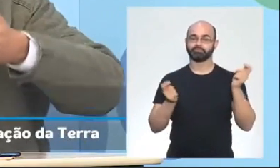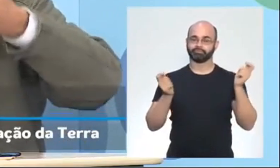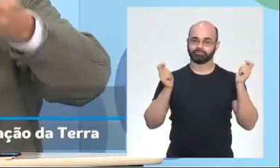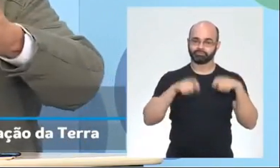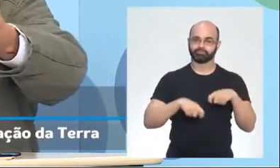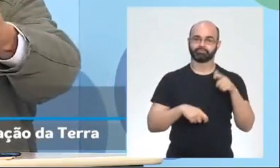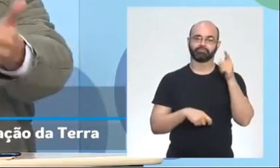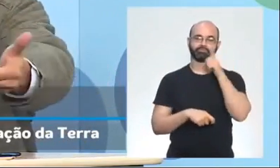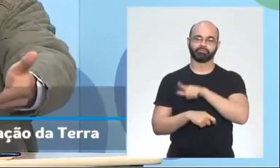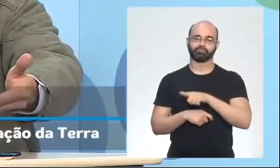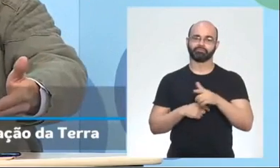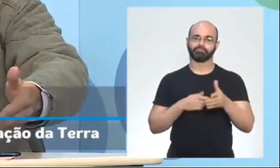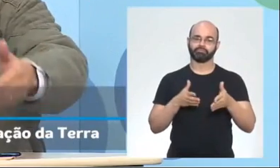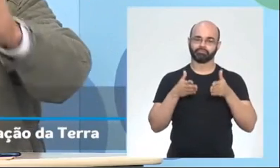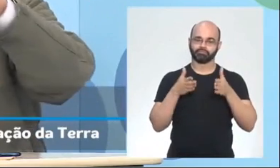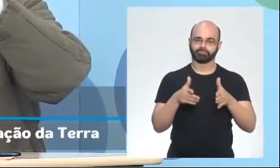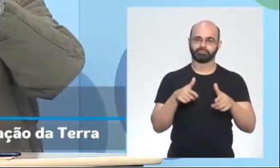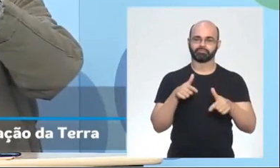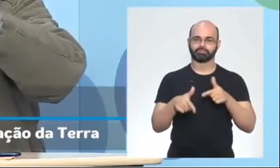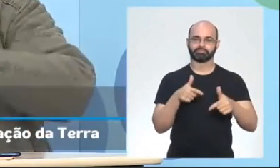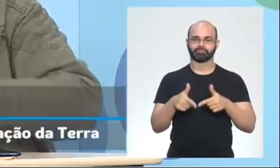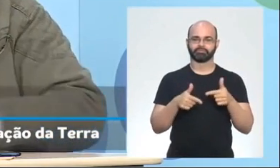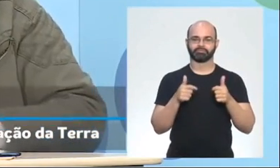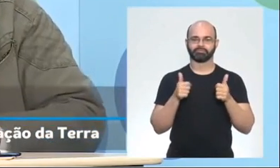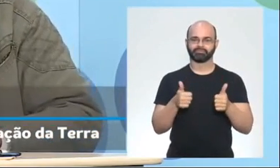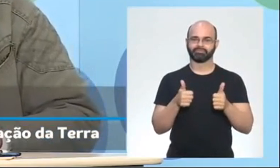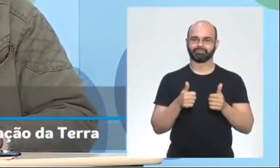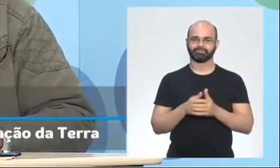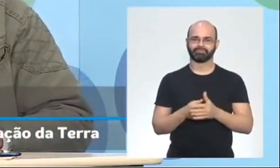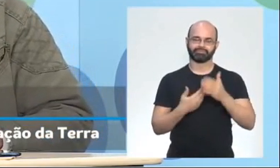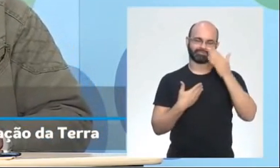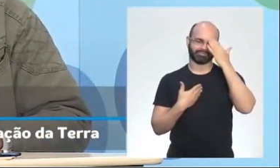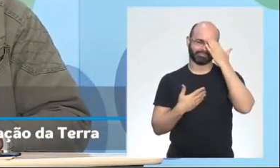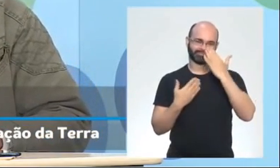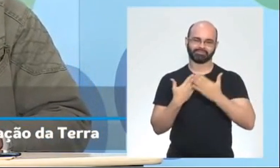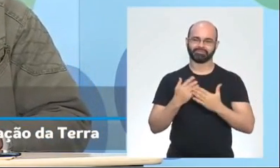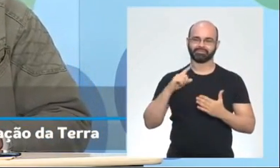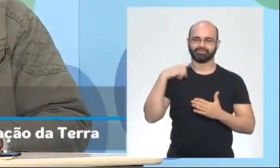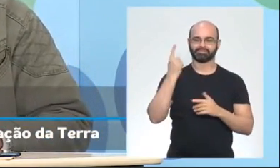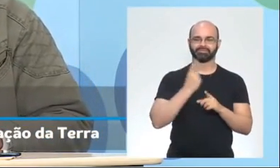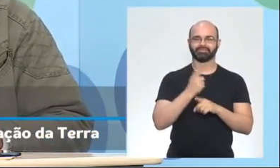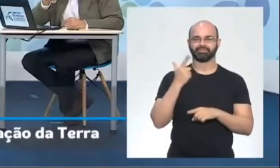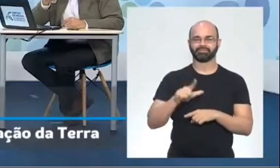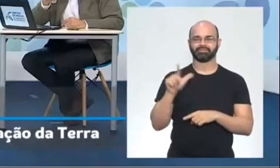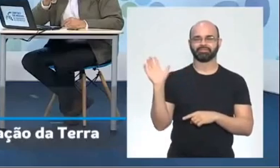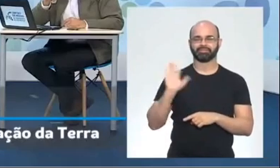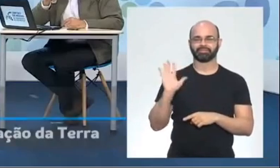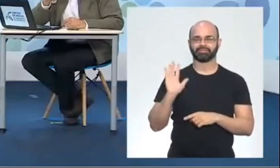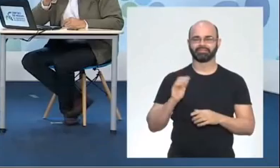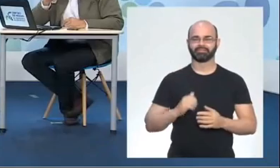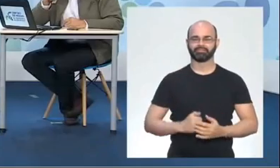competência, a execução do trabalho. Ok? Até a próxima aula. Tchau!